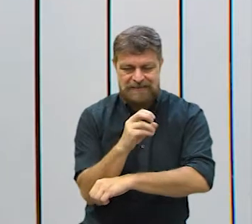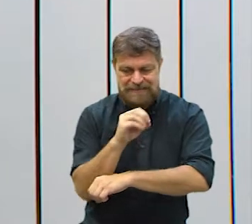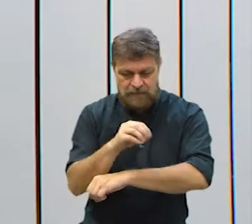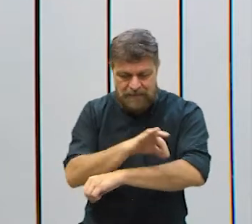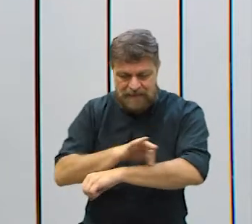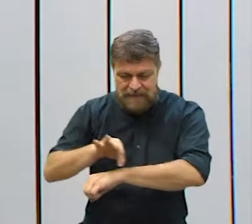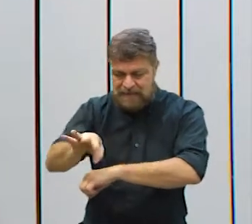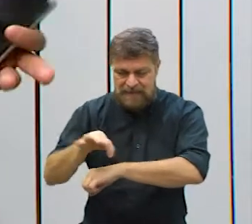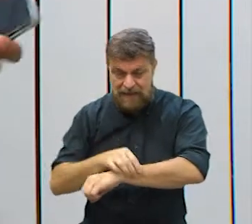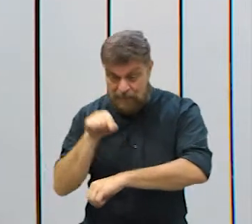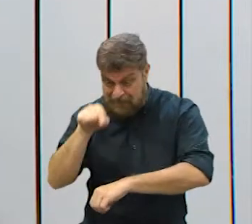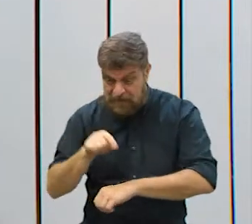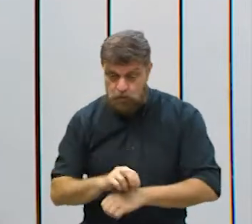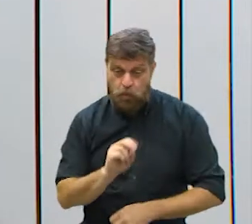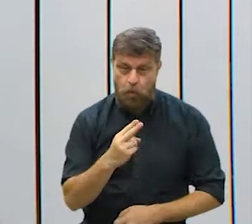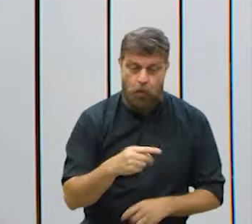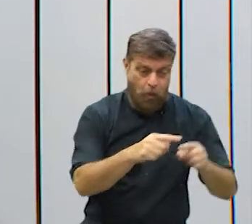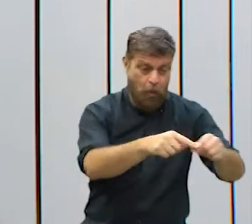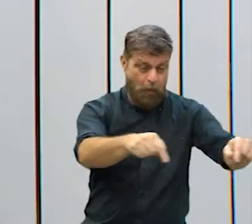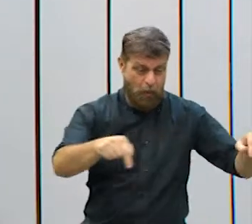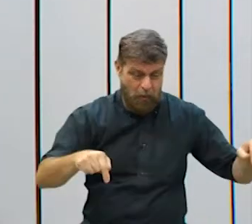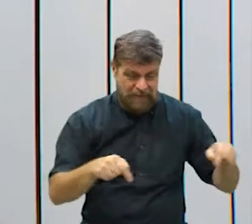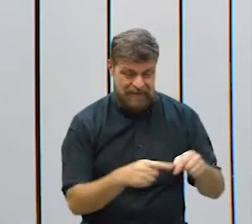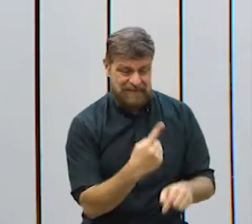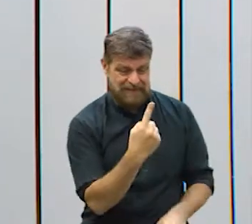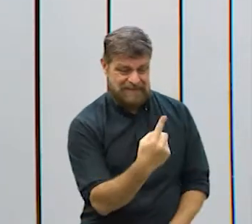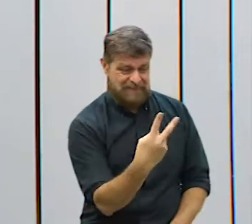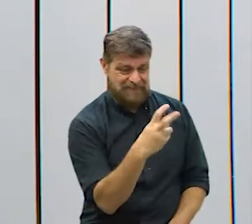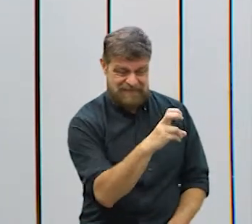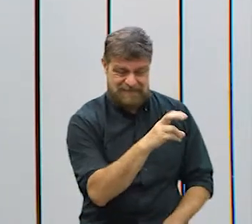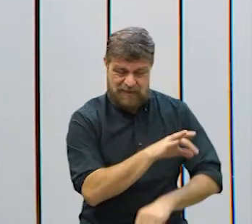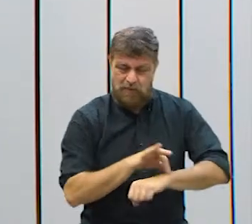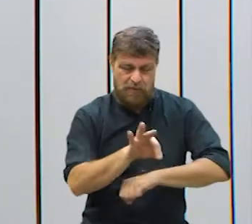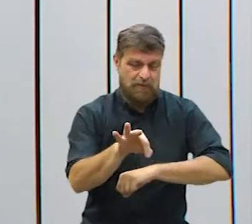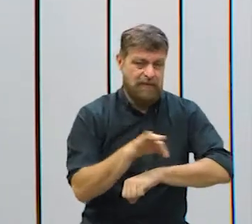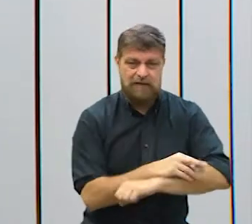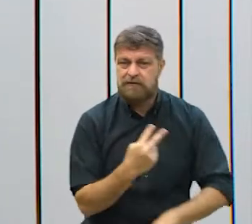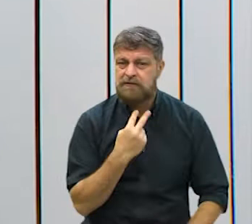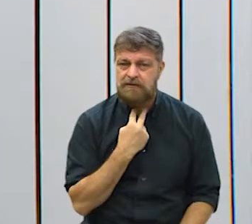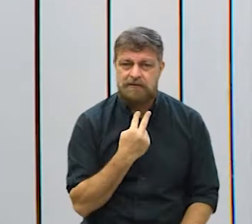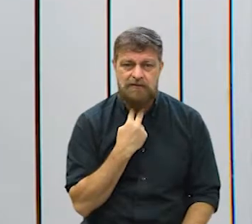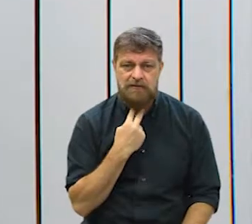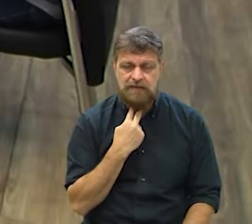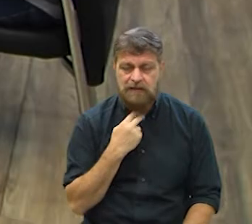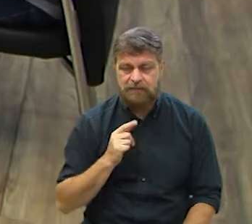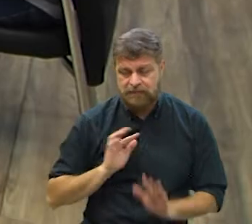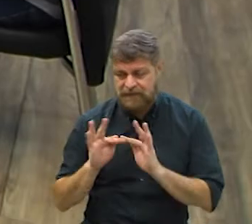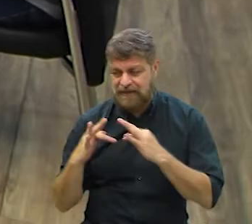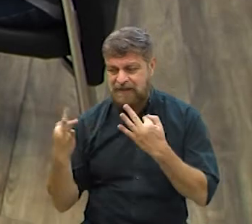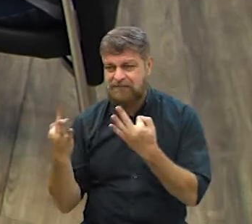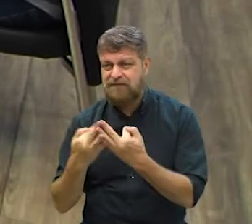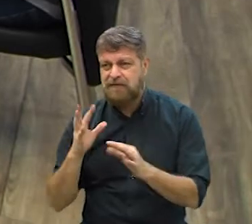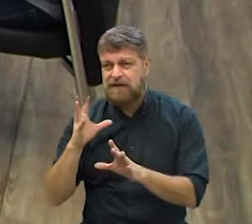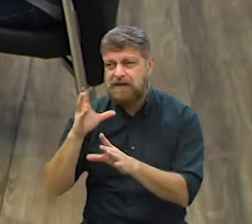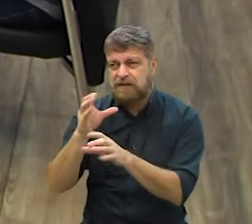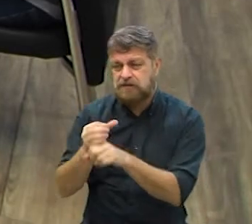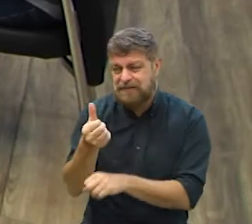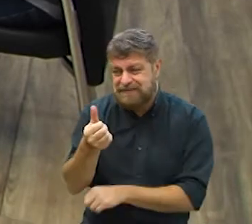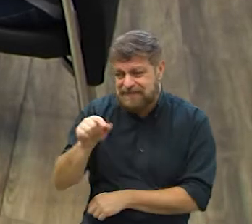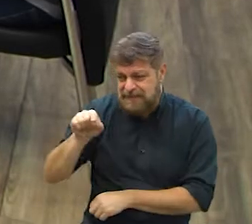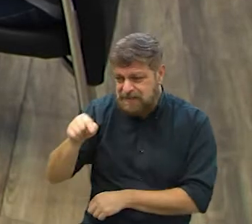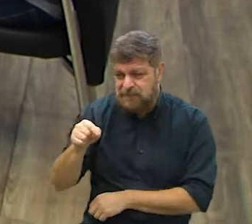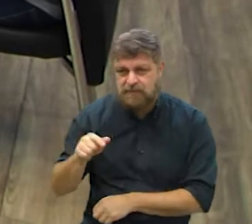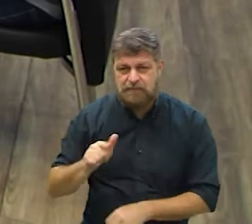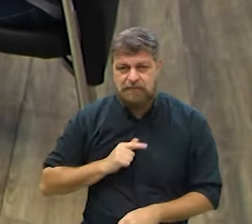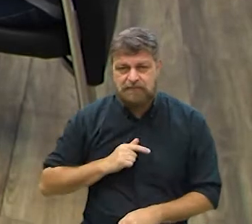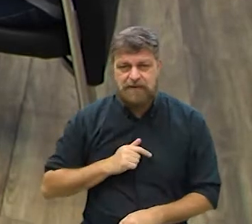metros ou 125? Qual o tamanho da extensão para abrigar toda essa população? Desculpa, famílias nós temos ali cerca de